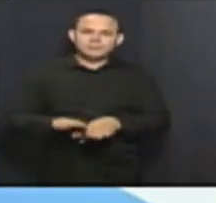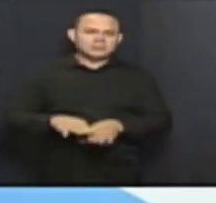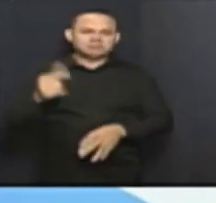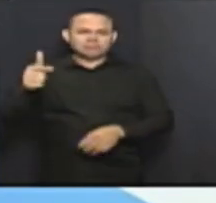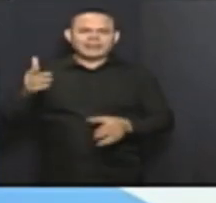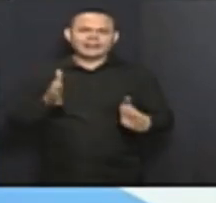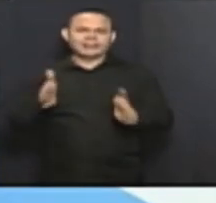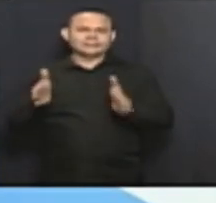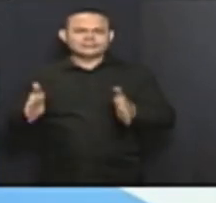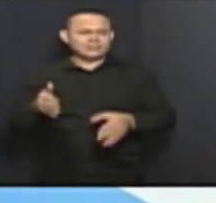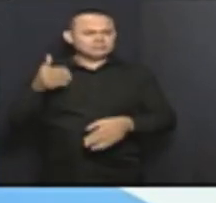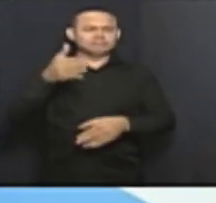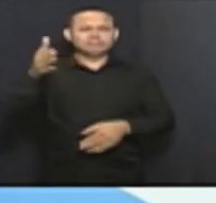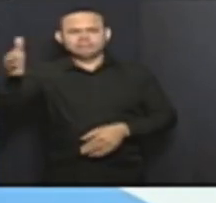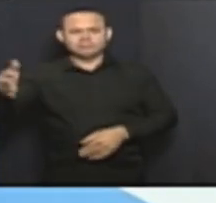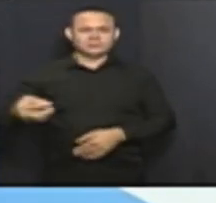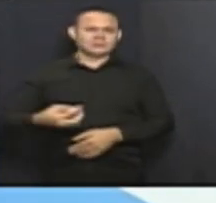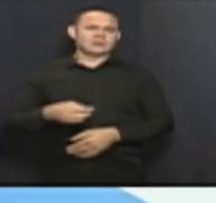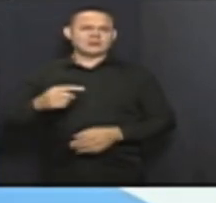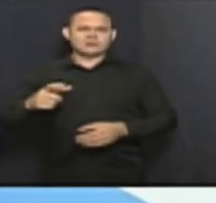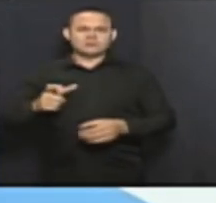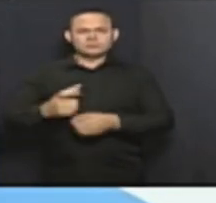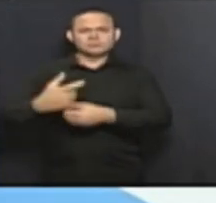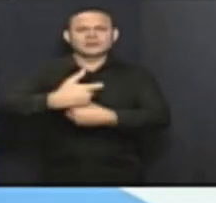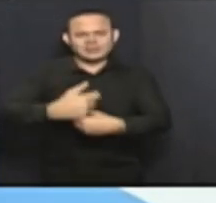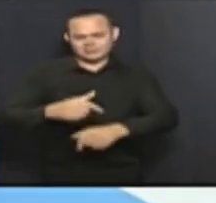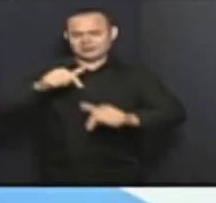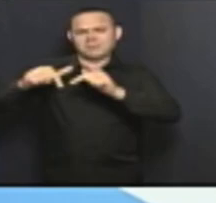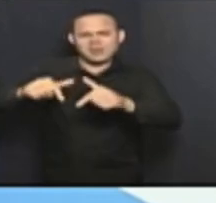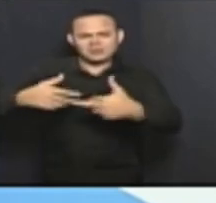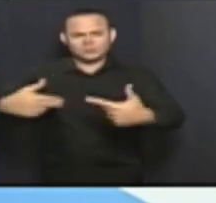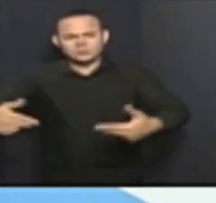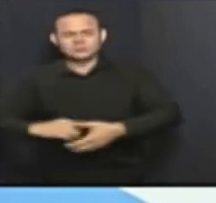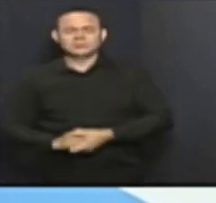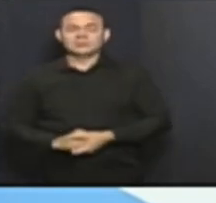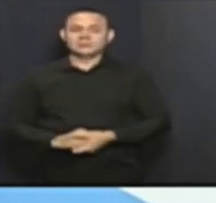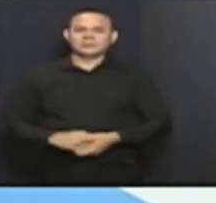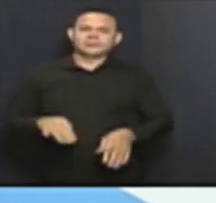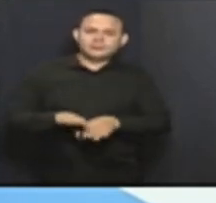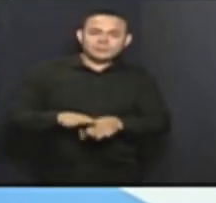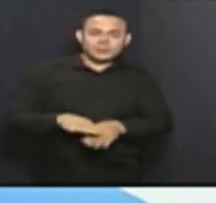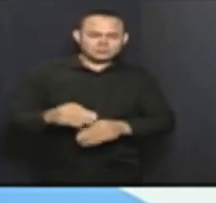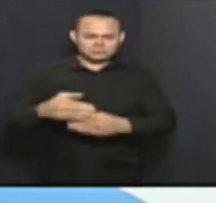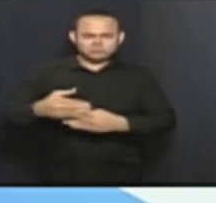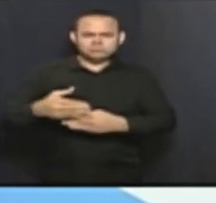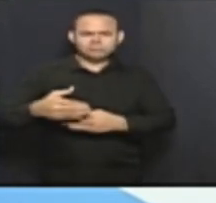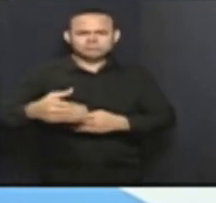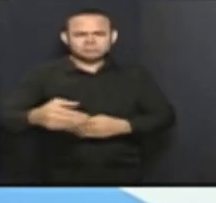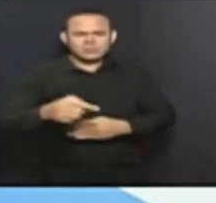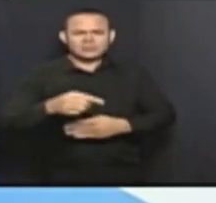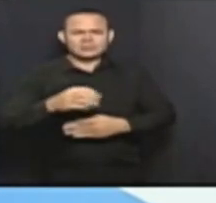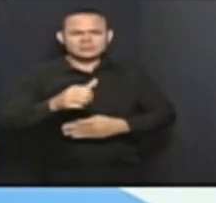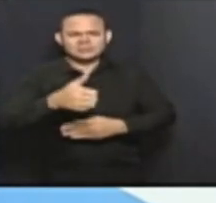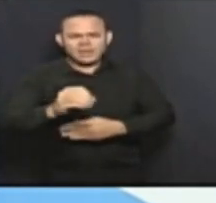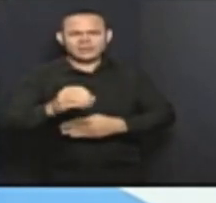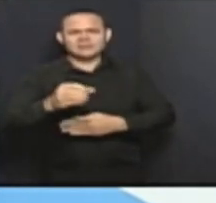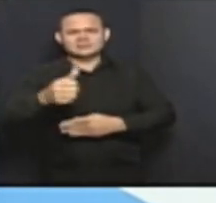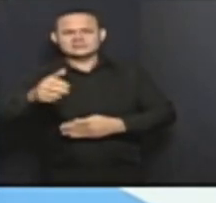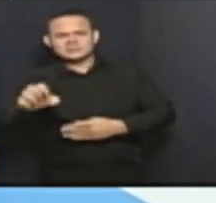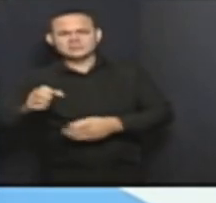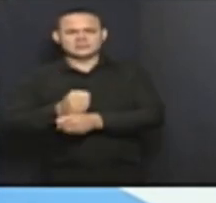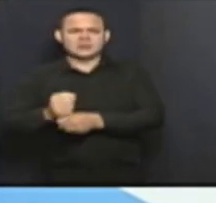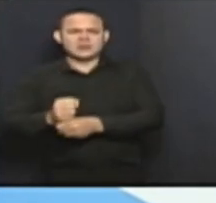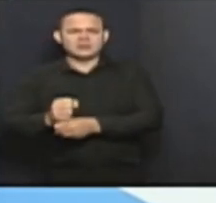tem renda comprovada que nós tenhamos programas habitacionais pra poder num prazo de 10 a 15 anos será a nossa